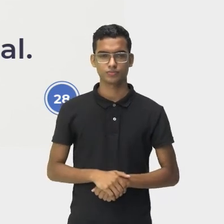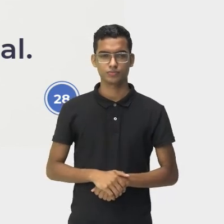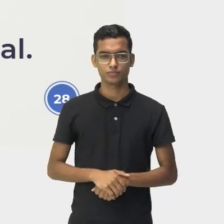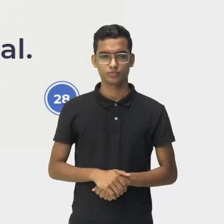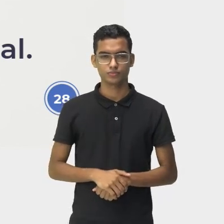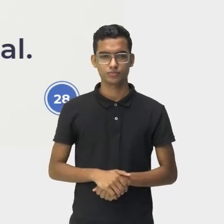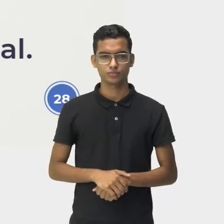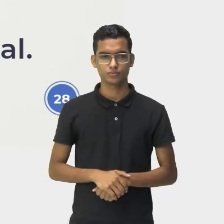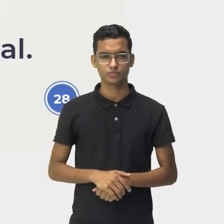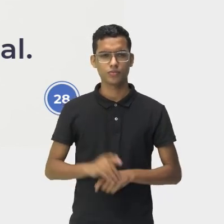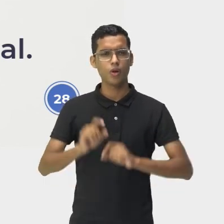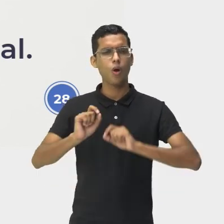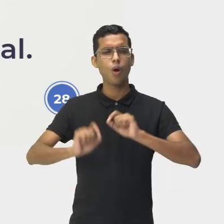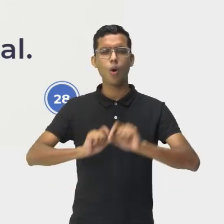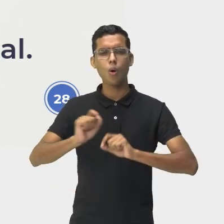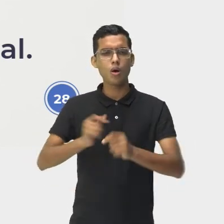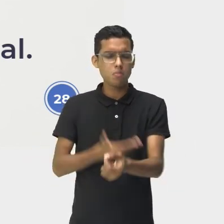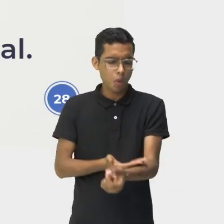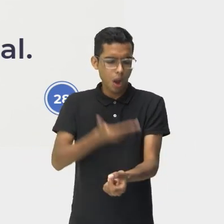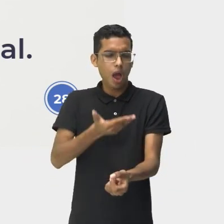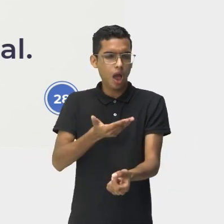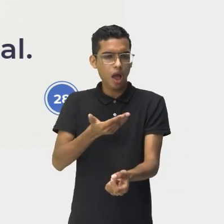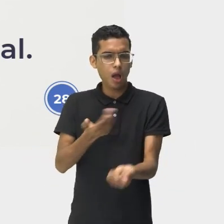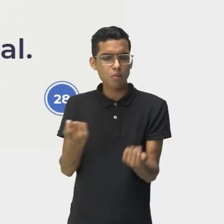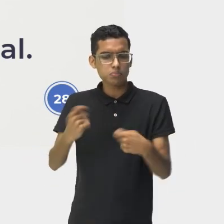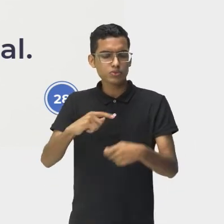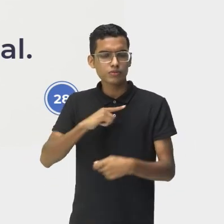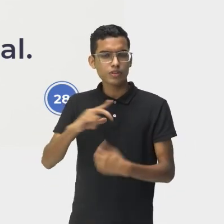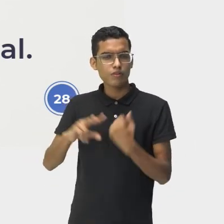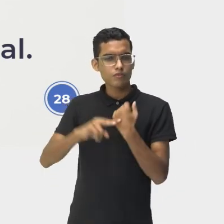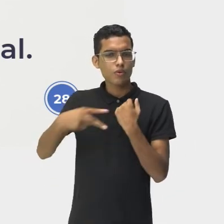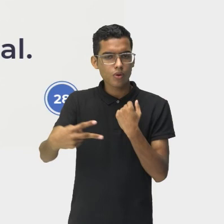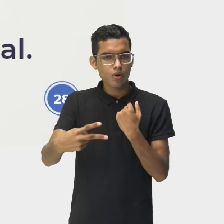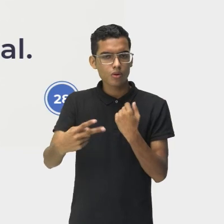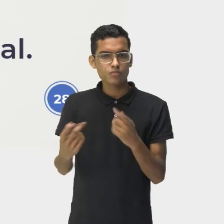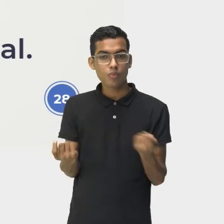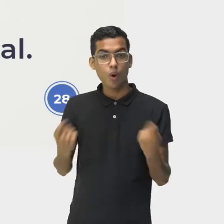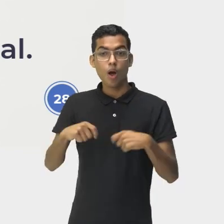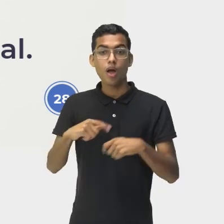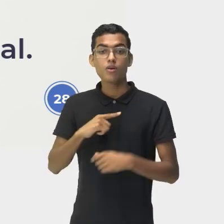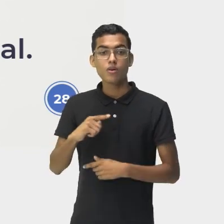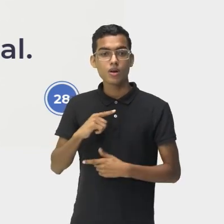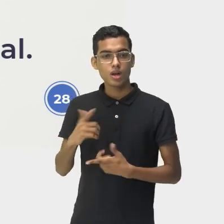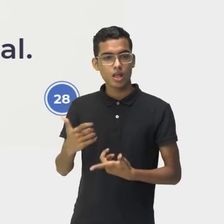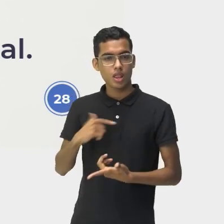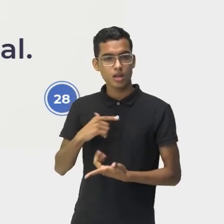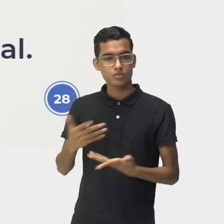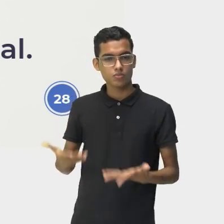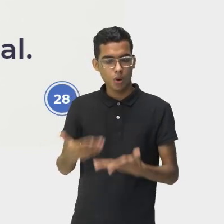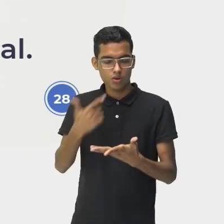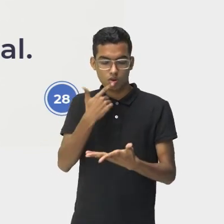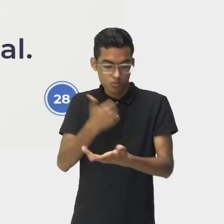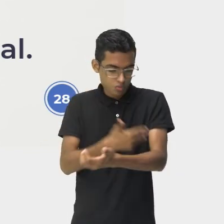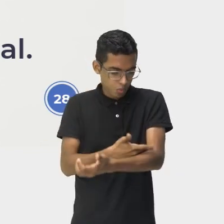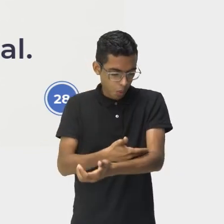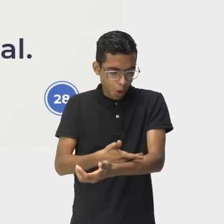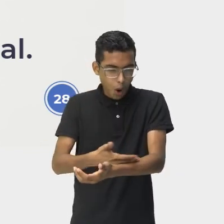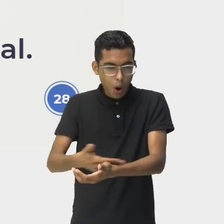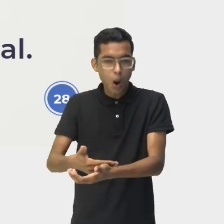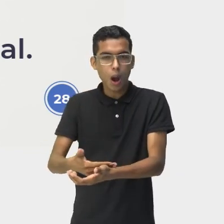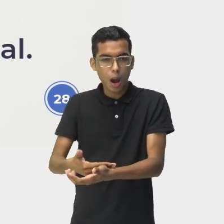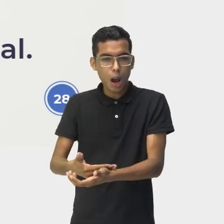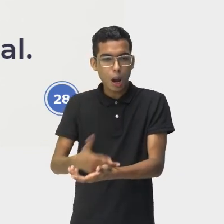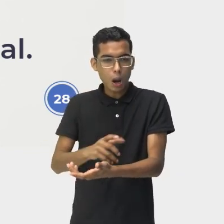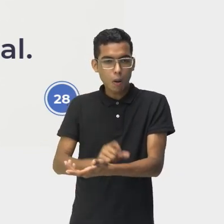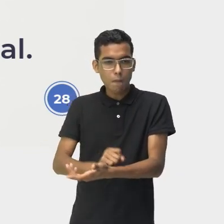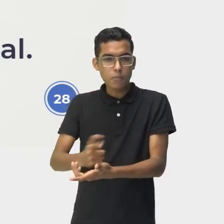E o que essa hipertensão arterial causa? Ela provoca o espaçamento das paredes dos vasos sanguíneos e